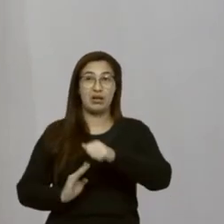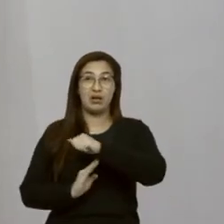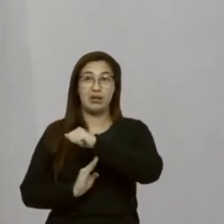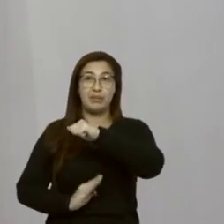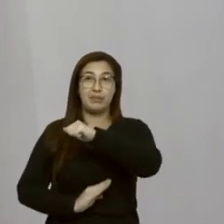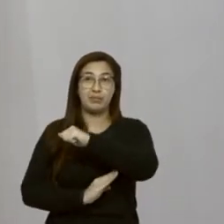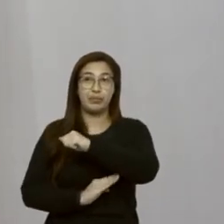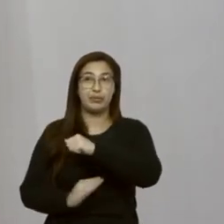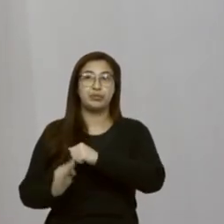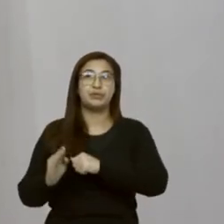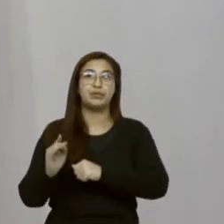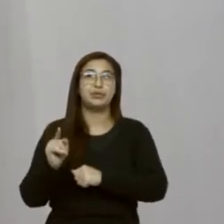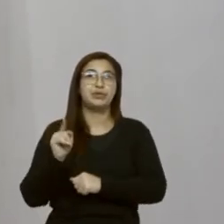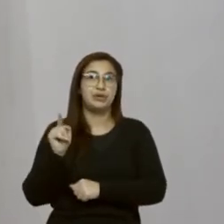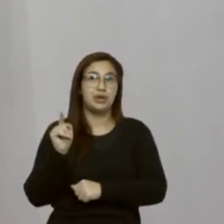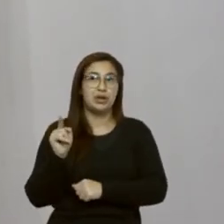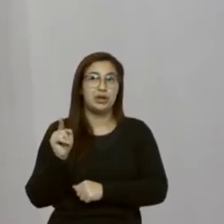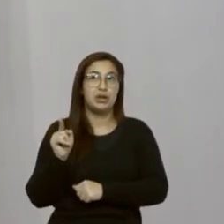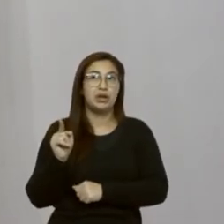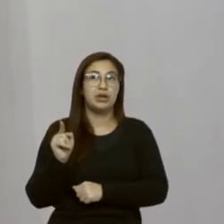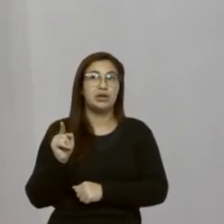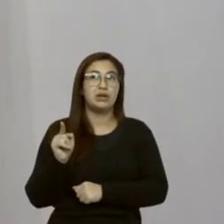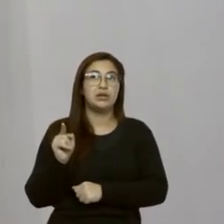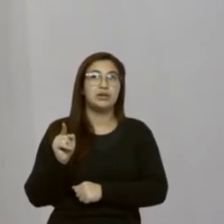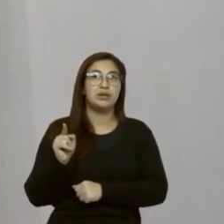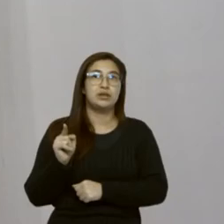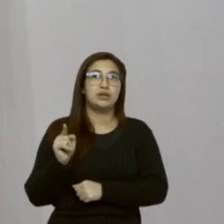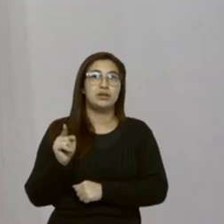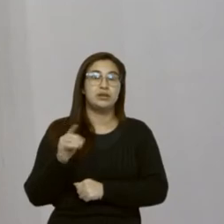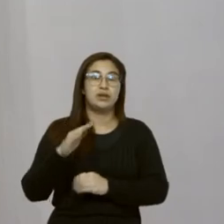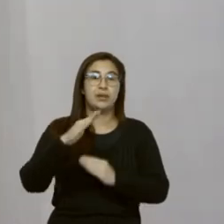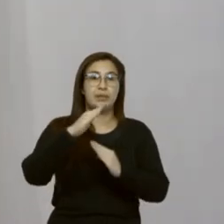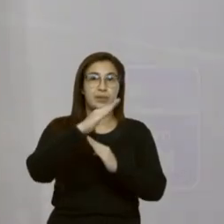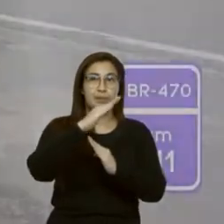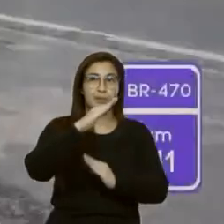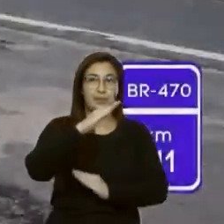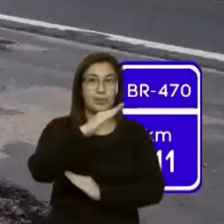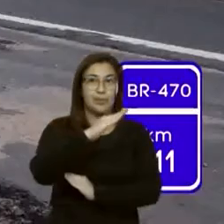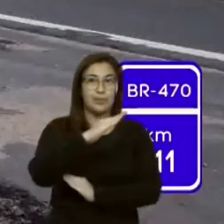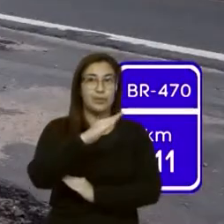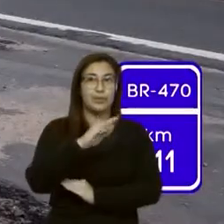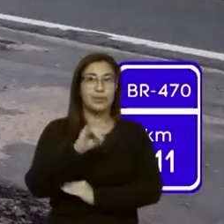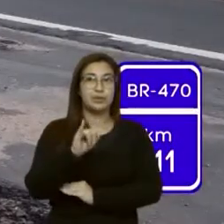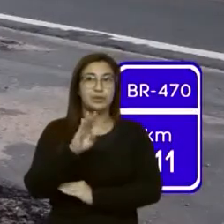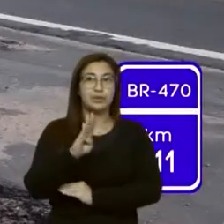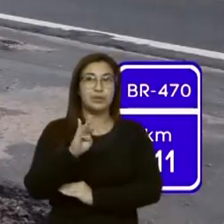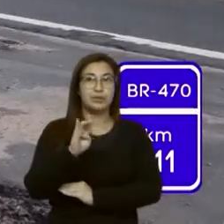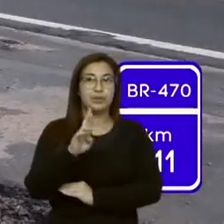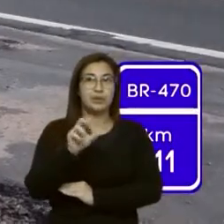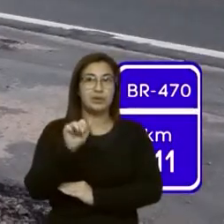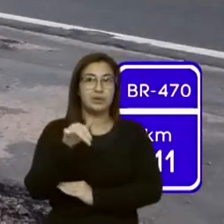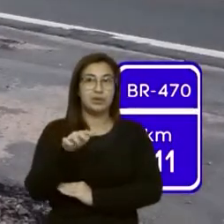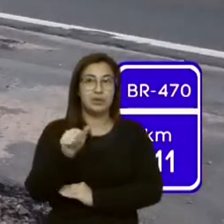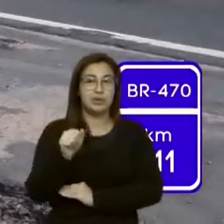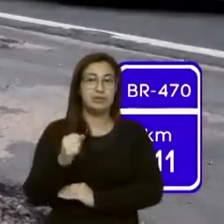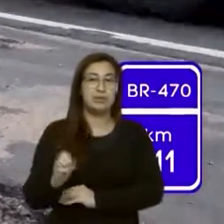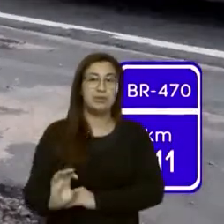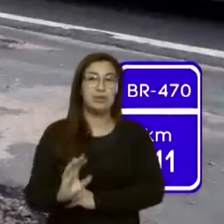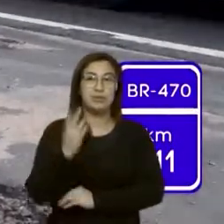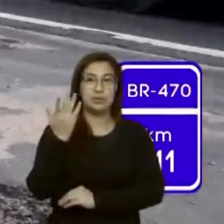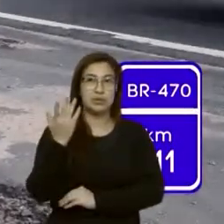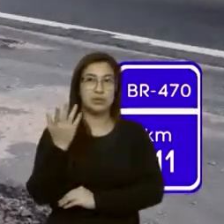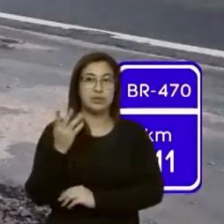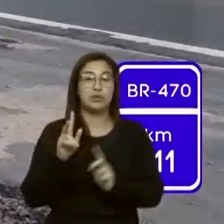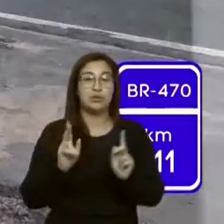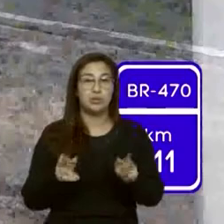se acontecer na ponte de Ibirama o que aconteceu agora, com a ponte de Pouso Redondo,